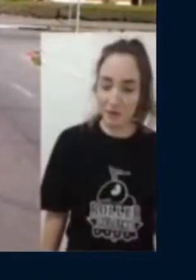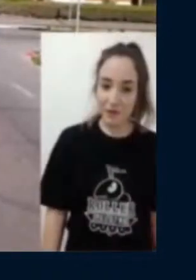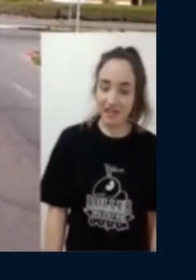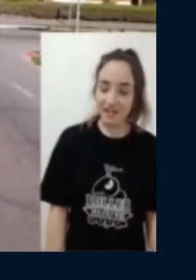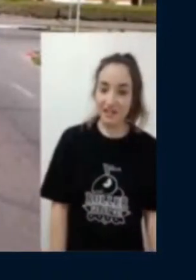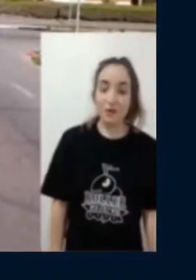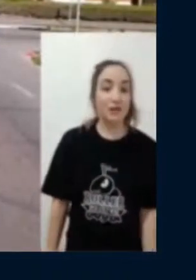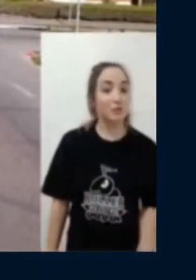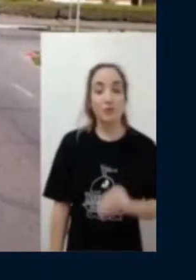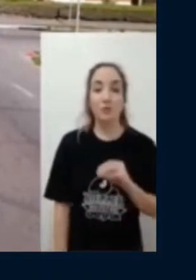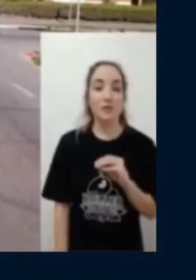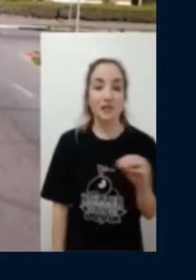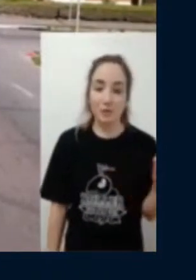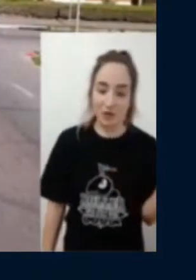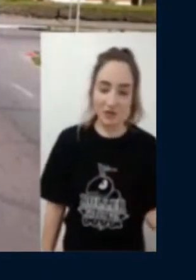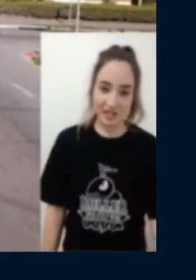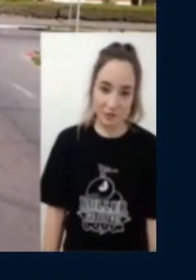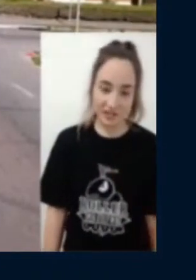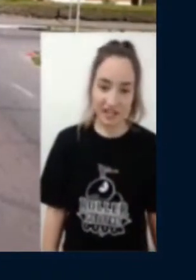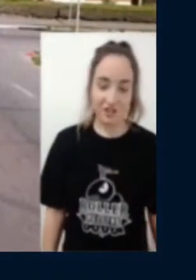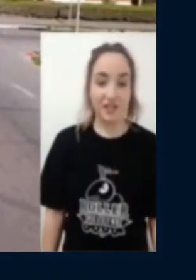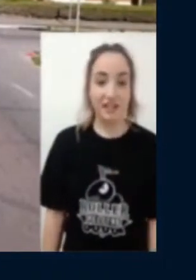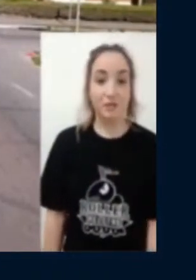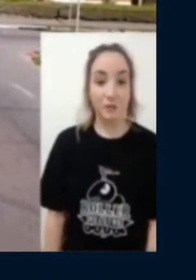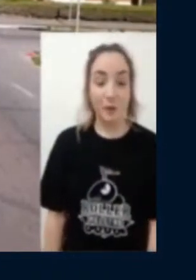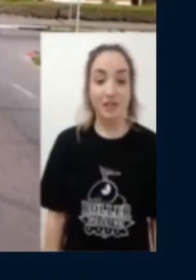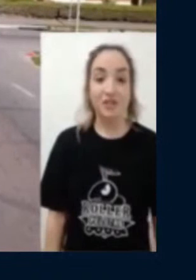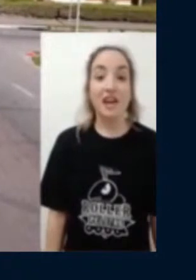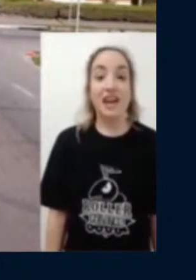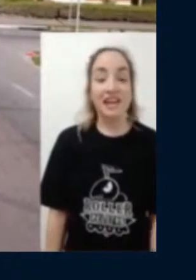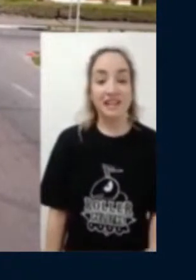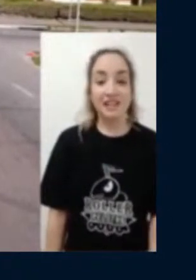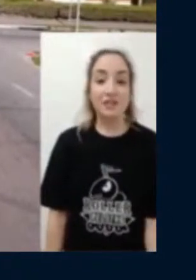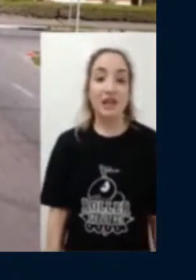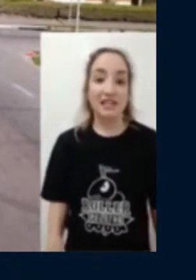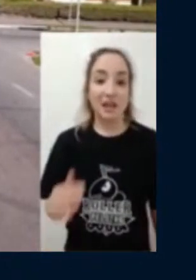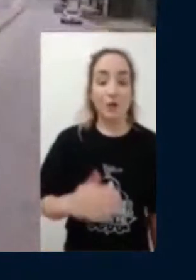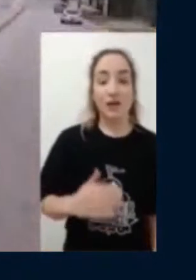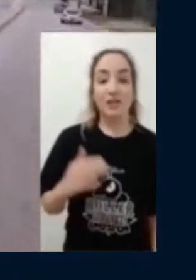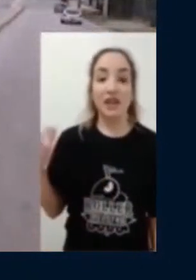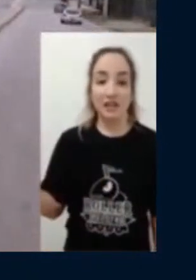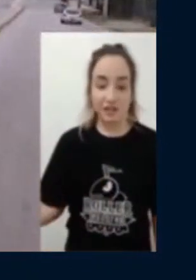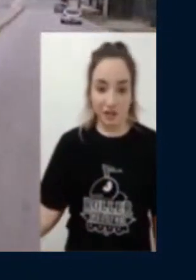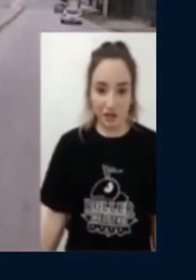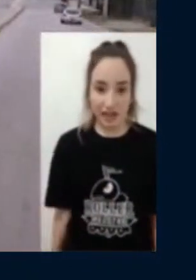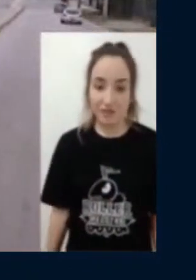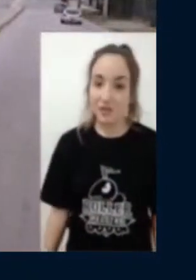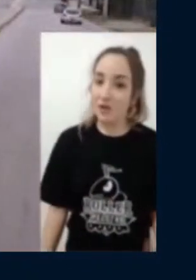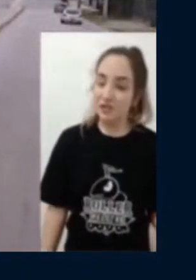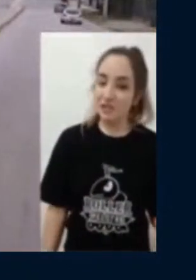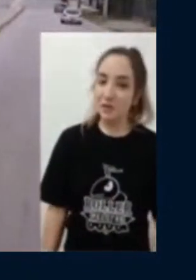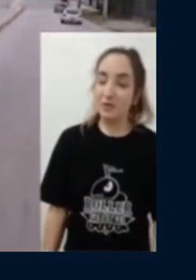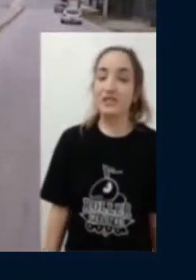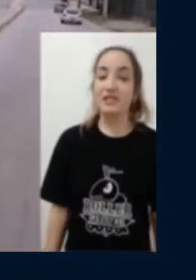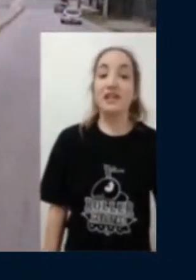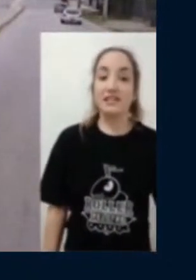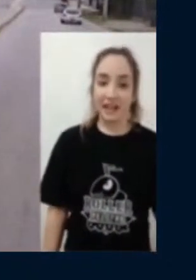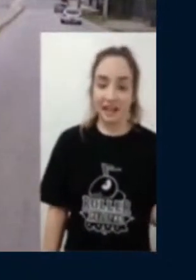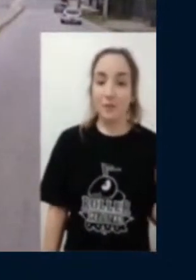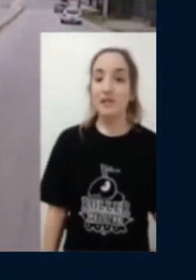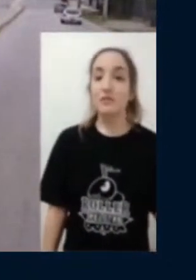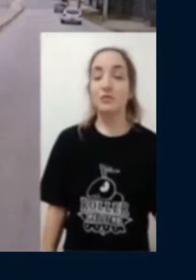Assim como as oficinas da escola, o grupo também não pode fazer suas atividades normalmente. Entretanto, ela está ocorrendo em casos isolados, onde as